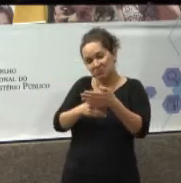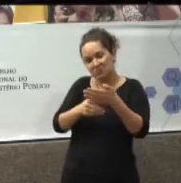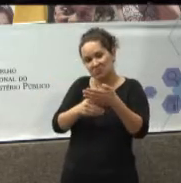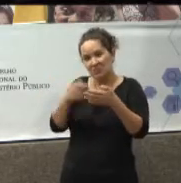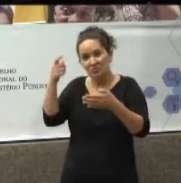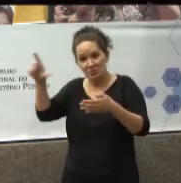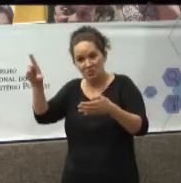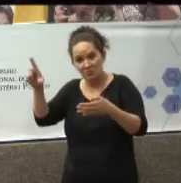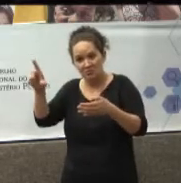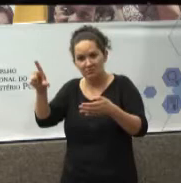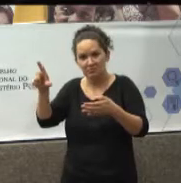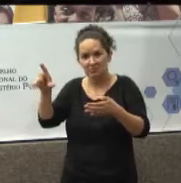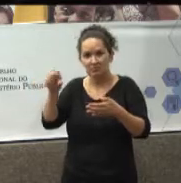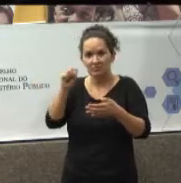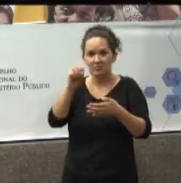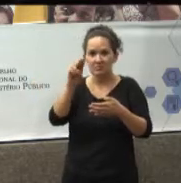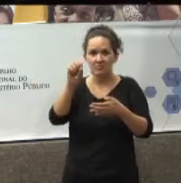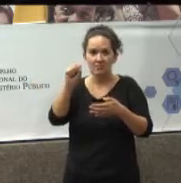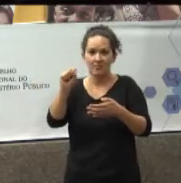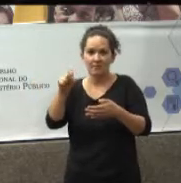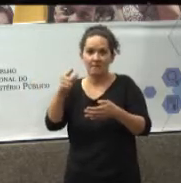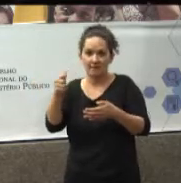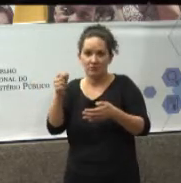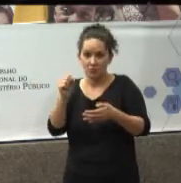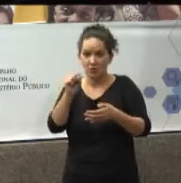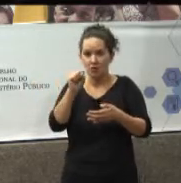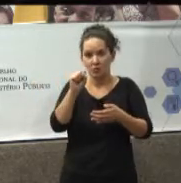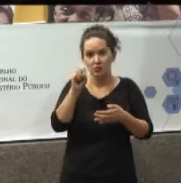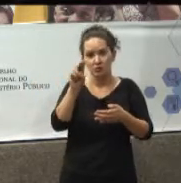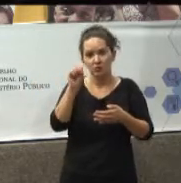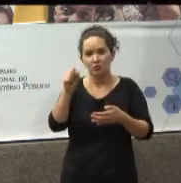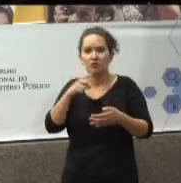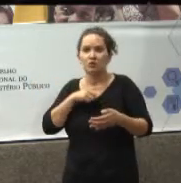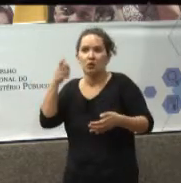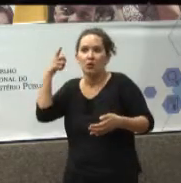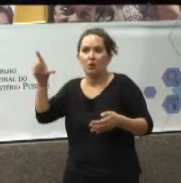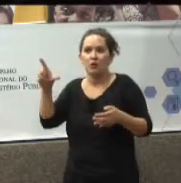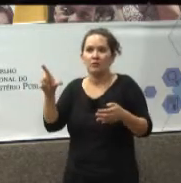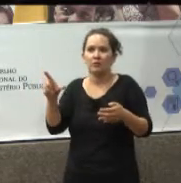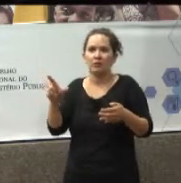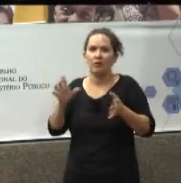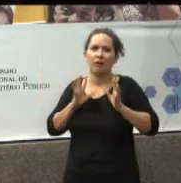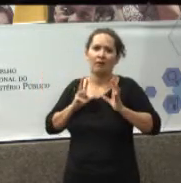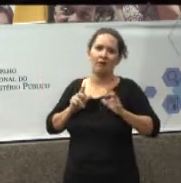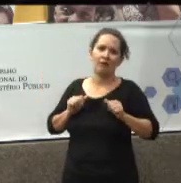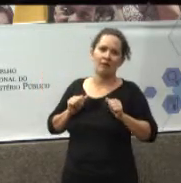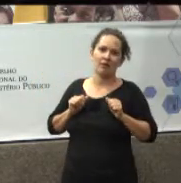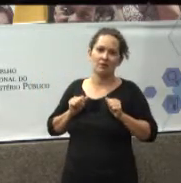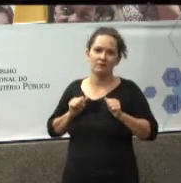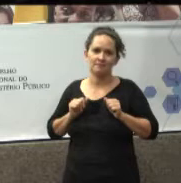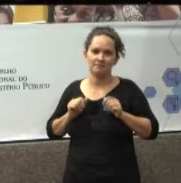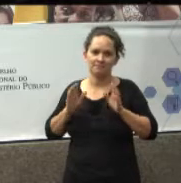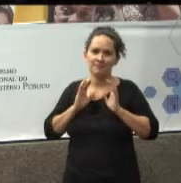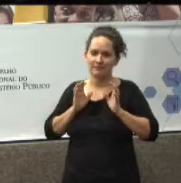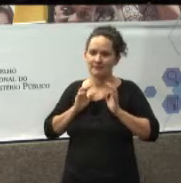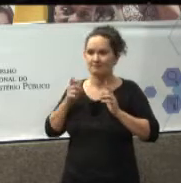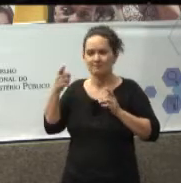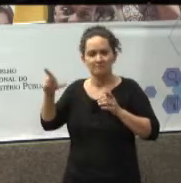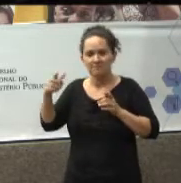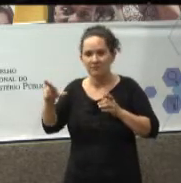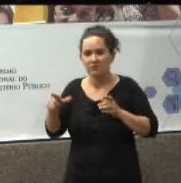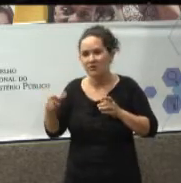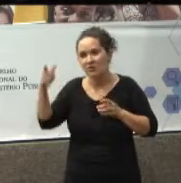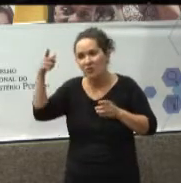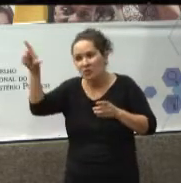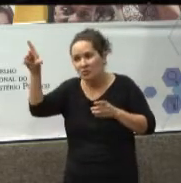do sus tenha a imipramina que era mais cara e com mais efeitos colaterais e não tem a fluoxetina que era